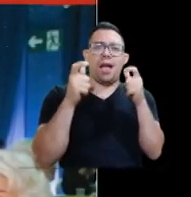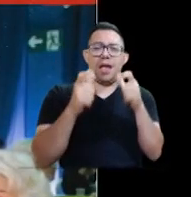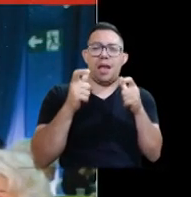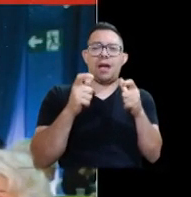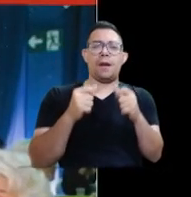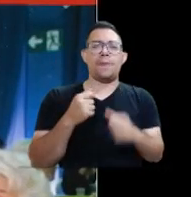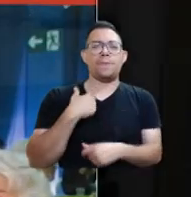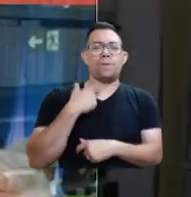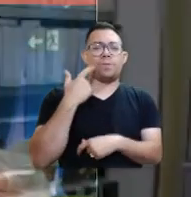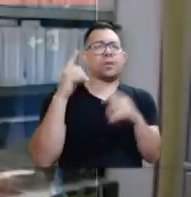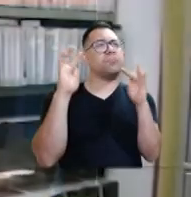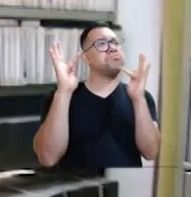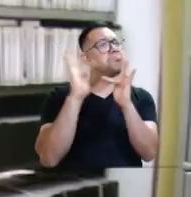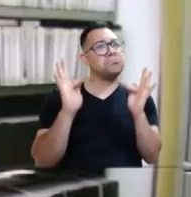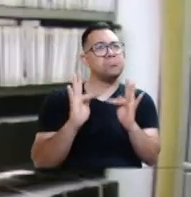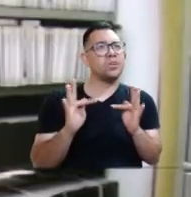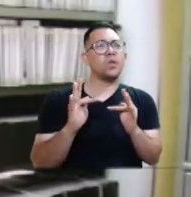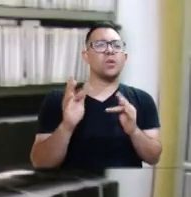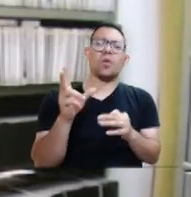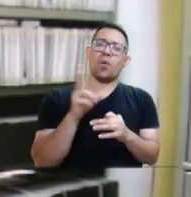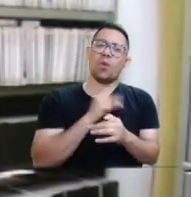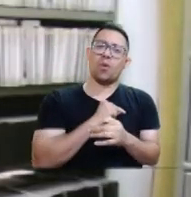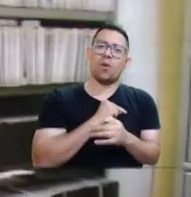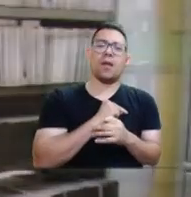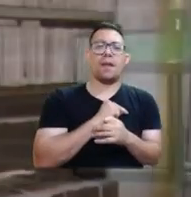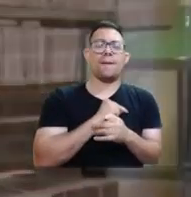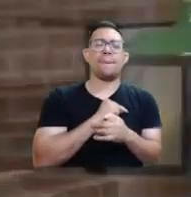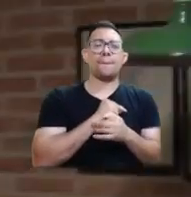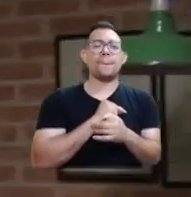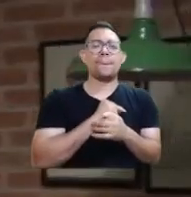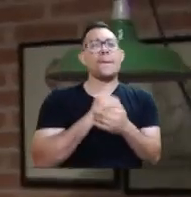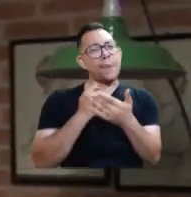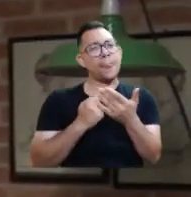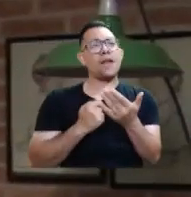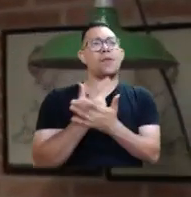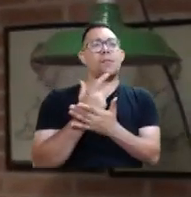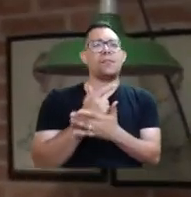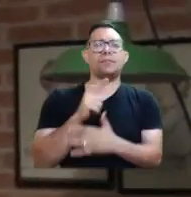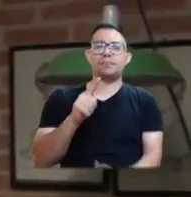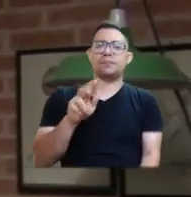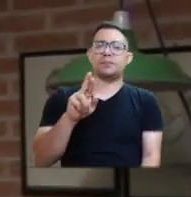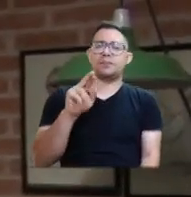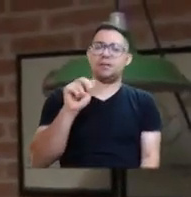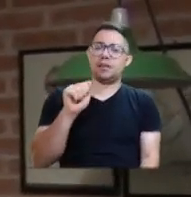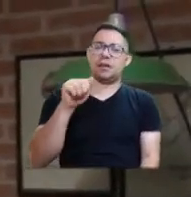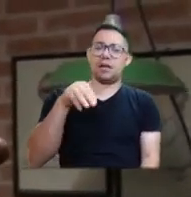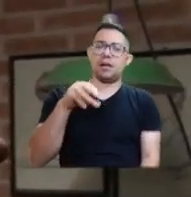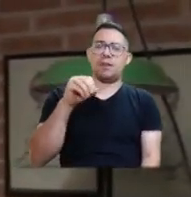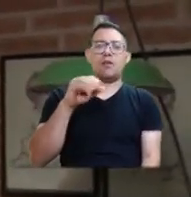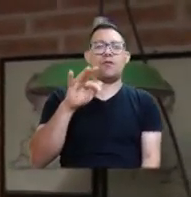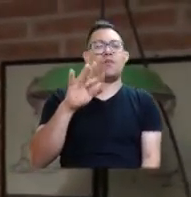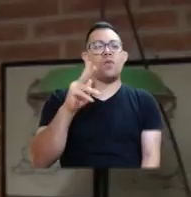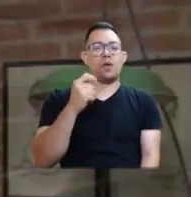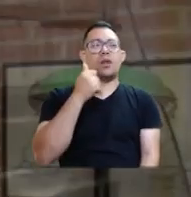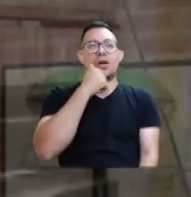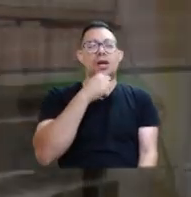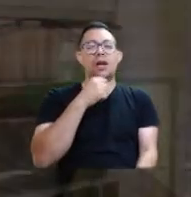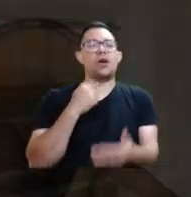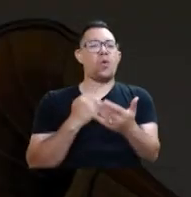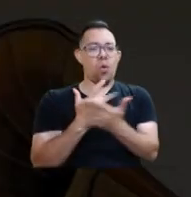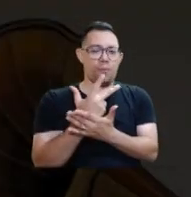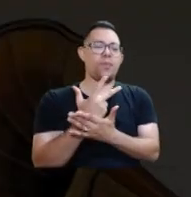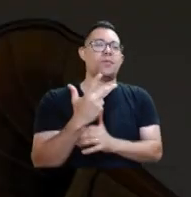naquela época. Mas aí eu fiquei super feliz, né? Aí a gente adquiriu a gramofone do Sr. Nazareno.